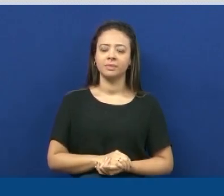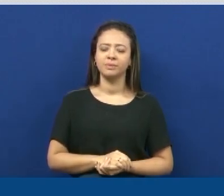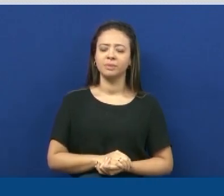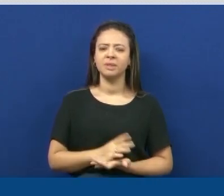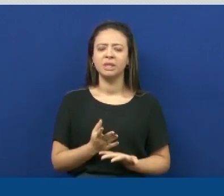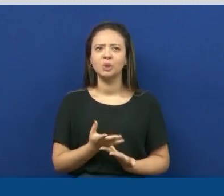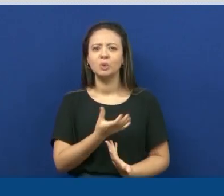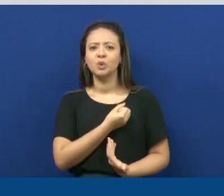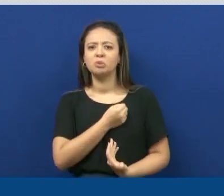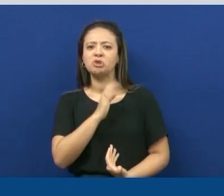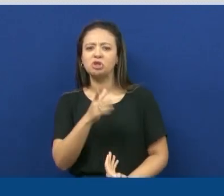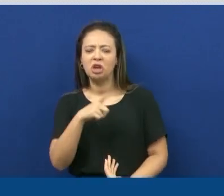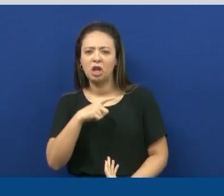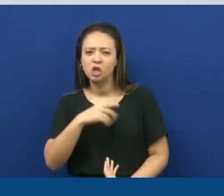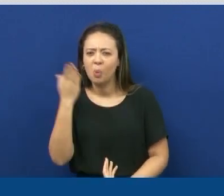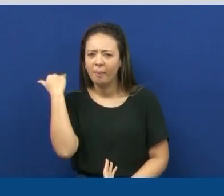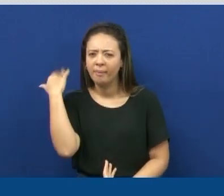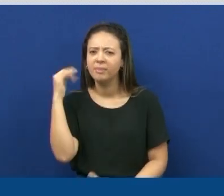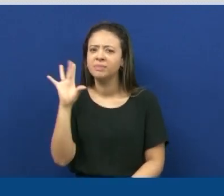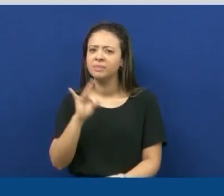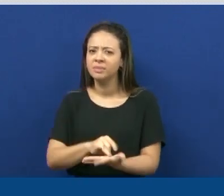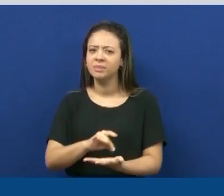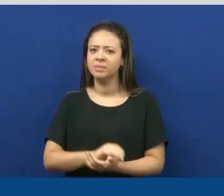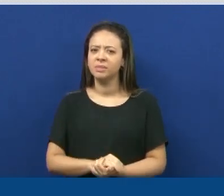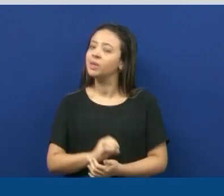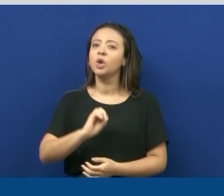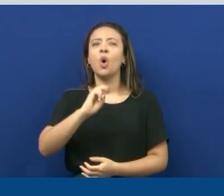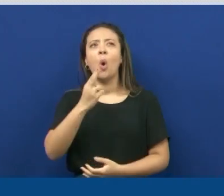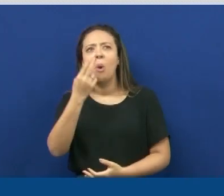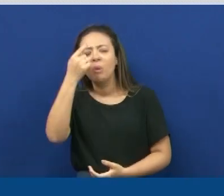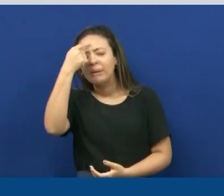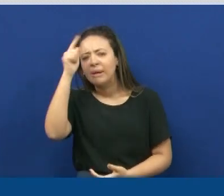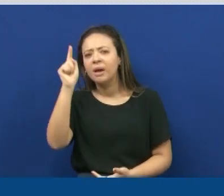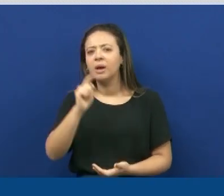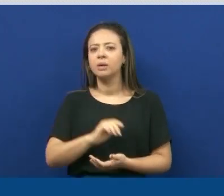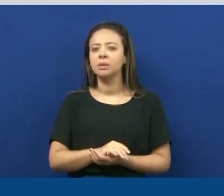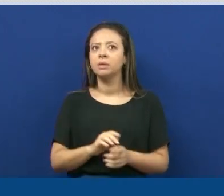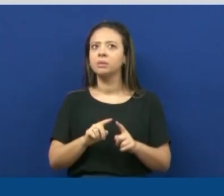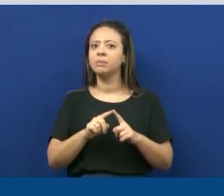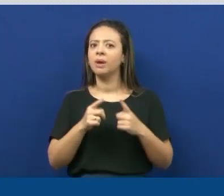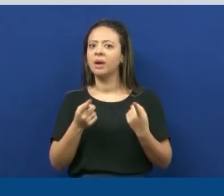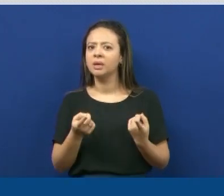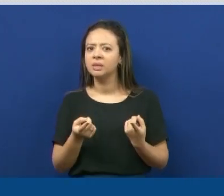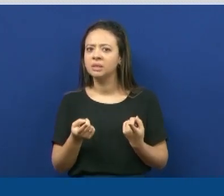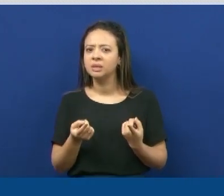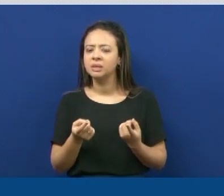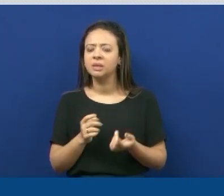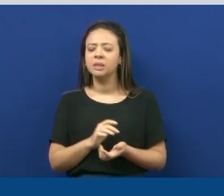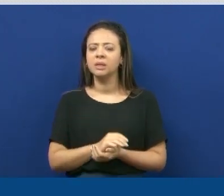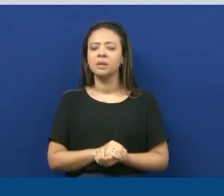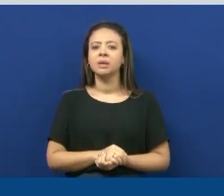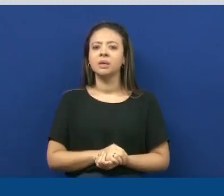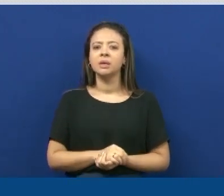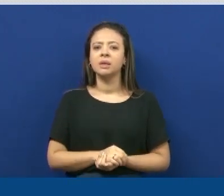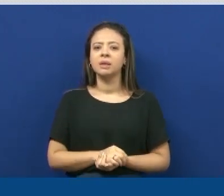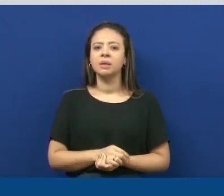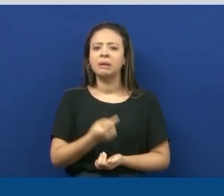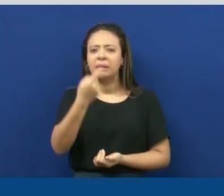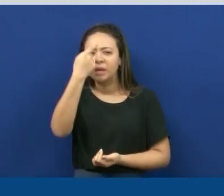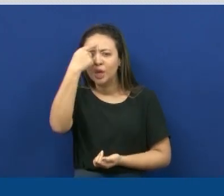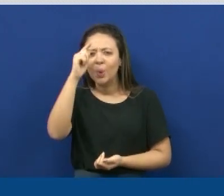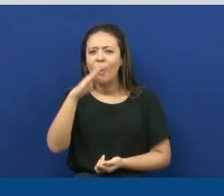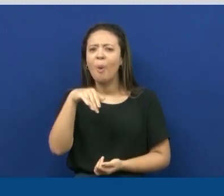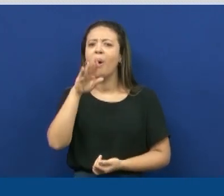Será que os números já existiram? Ou eles foram criados? Se eles foram criados, quem